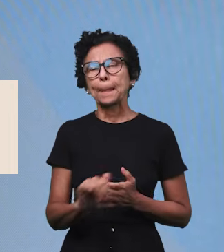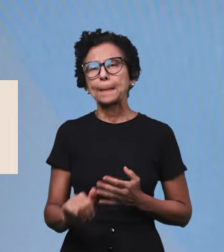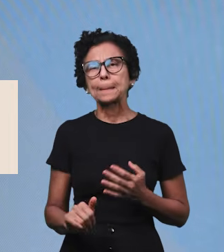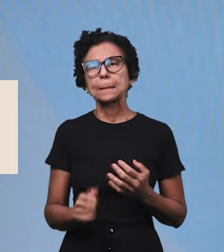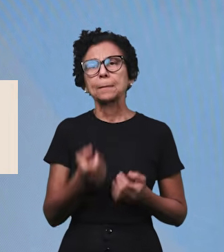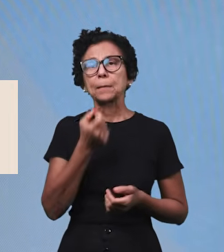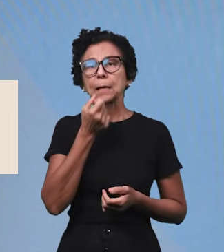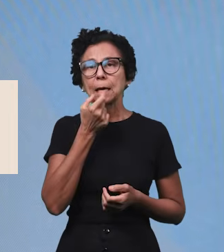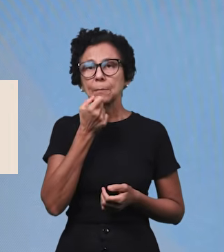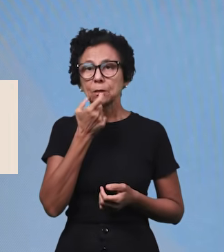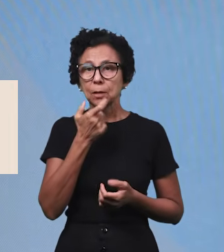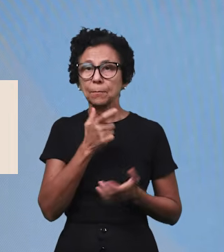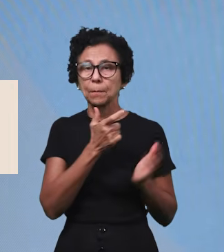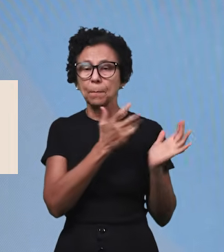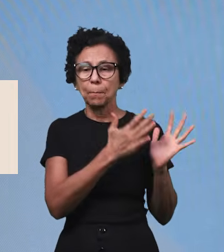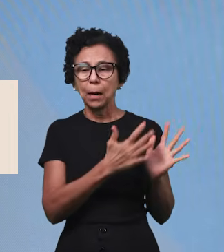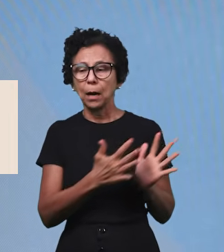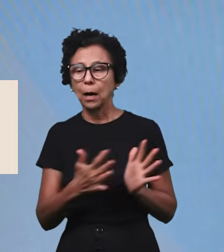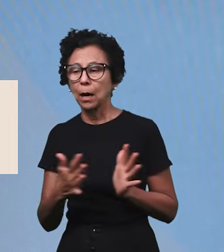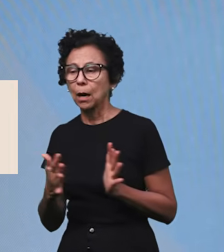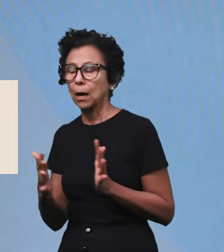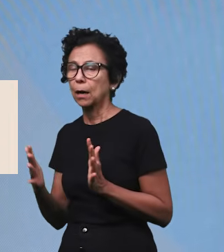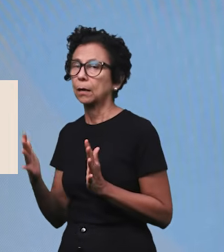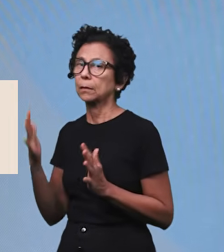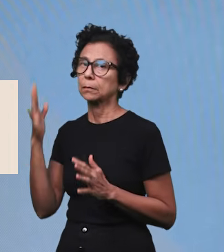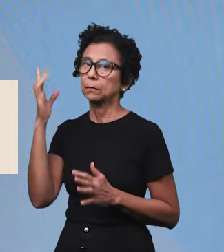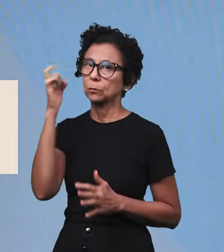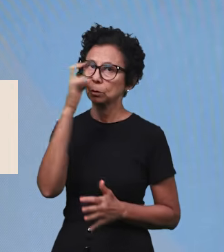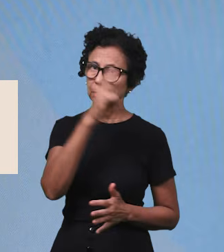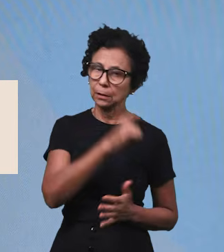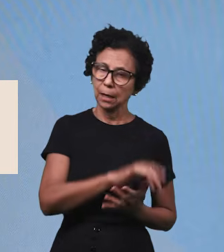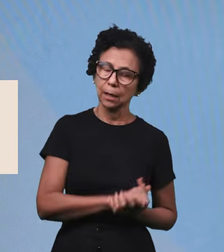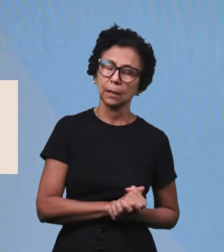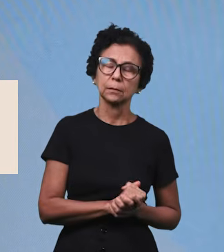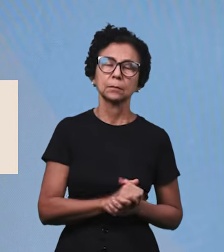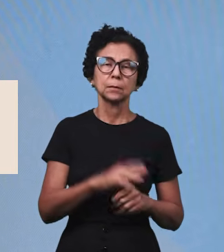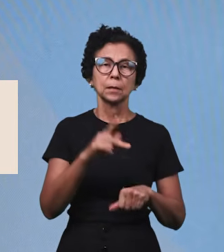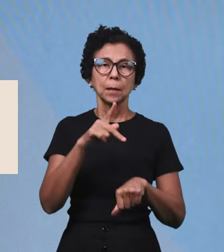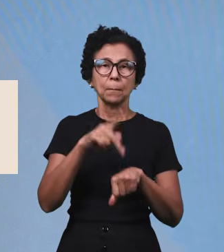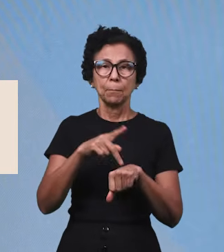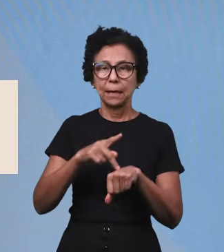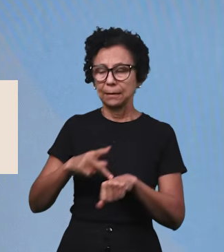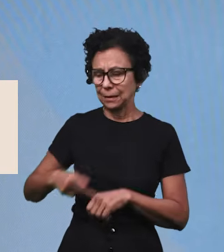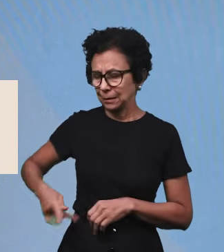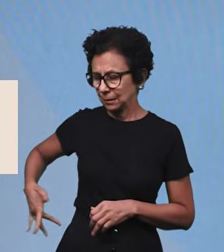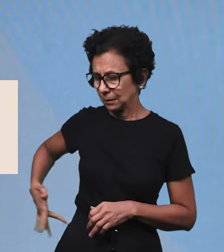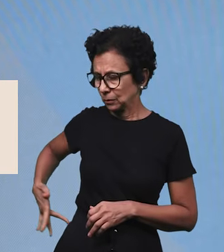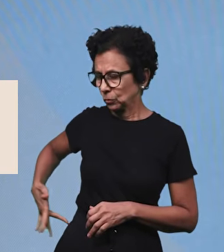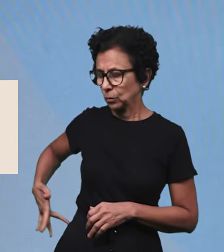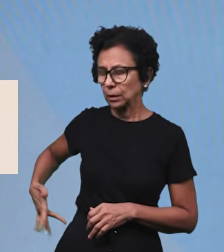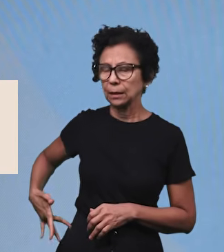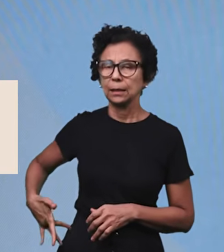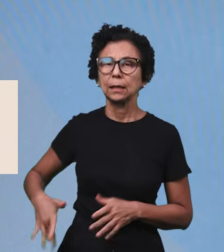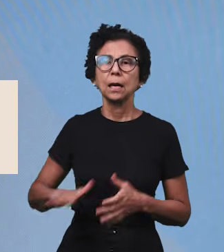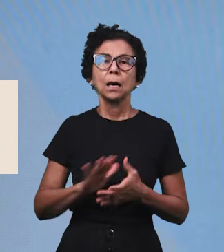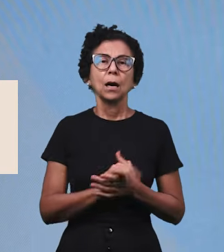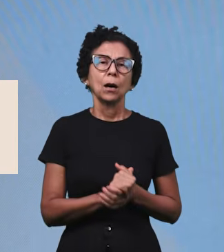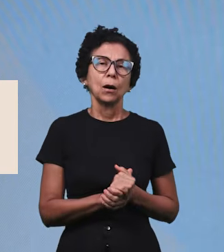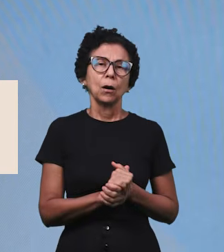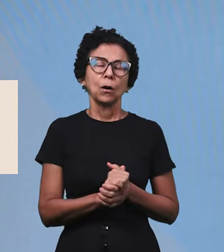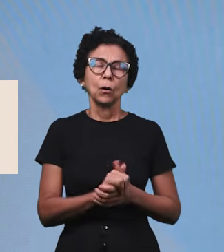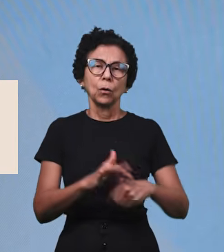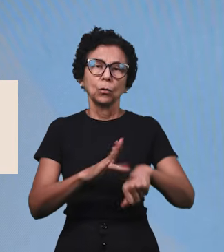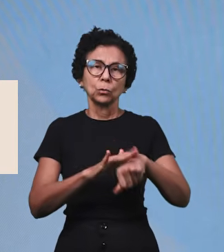exemplo, o omeprazol, né, por longos períodos, pessoas, por exemplo, que têm cálculos renais, que têm doenças genéticas